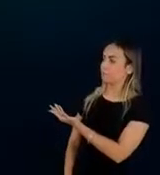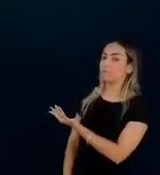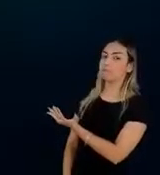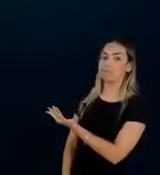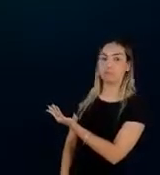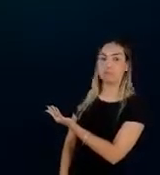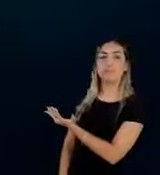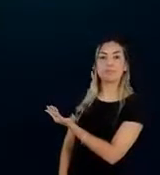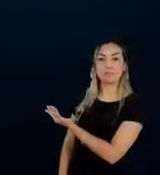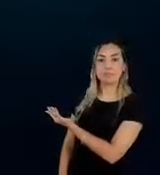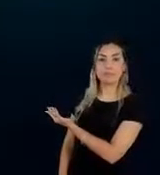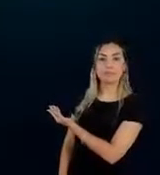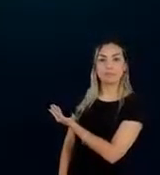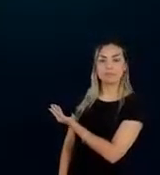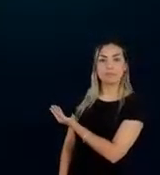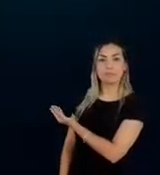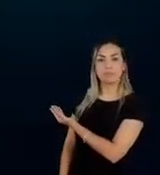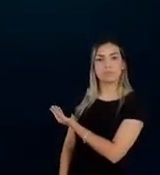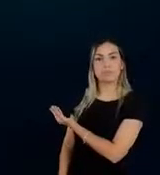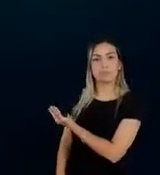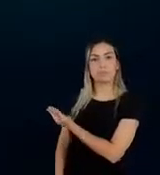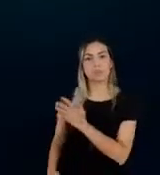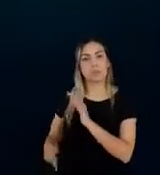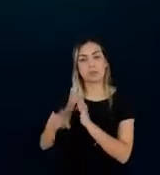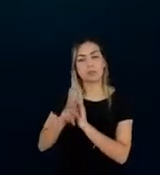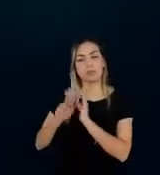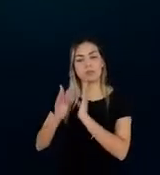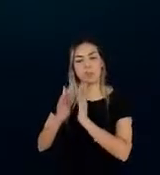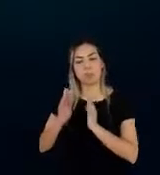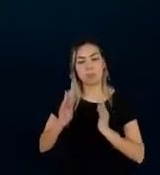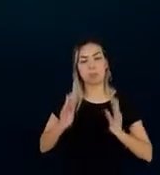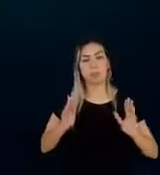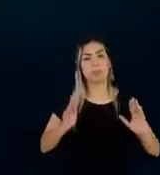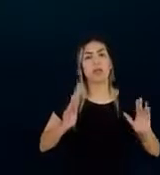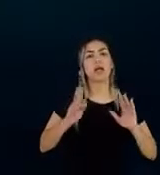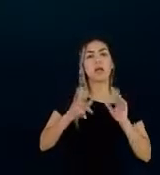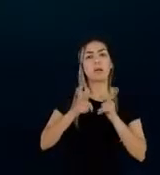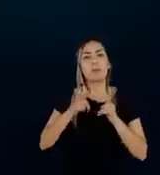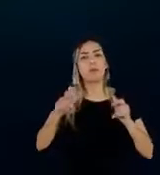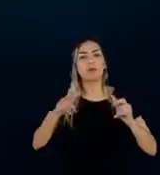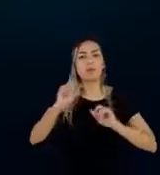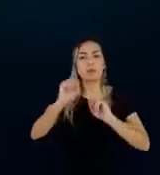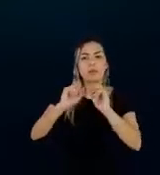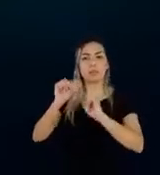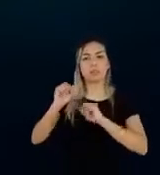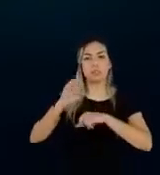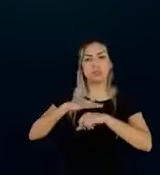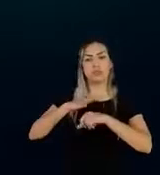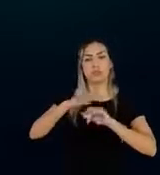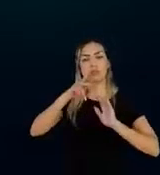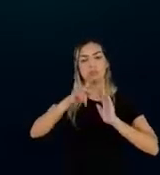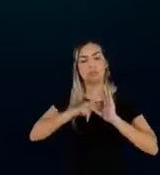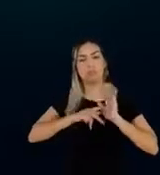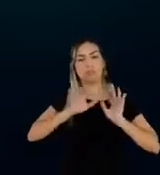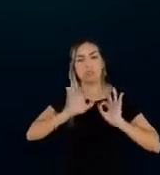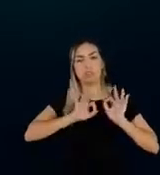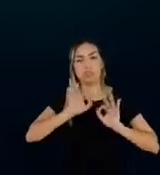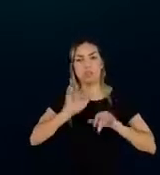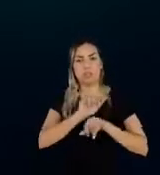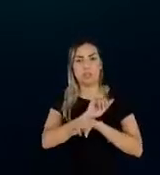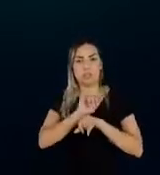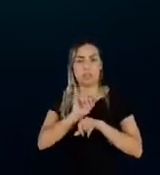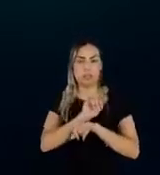própria estrutura que as instituições adotam do seu planejamento estratégico. Então, trazendo